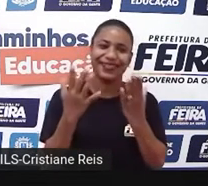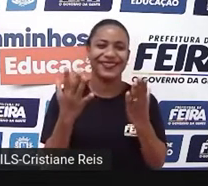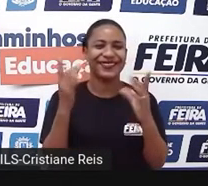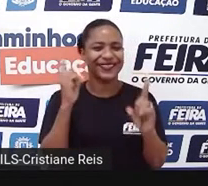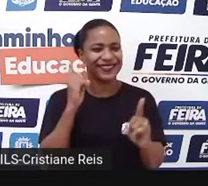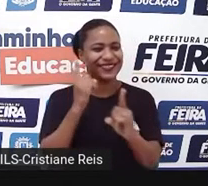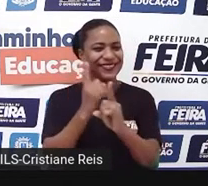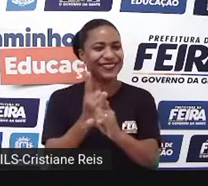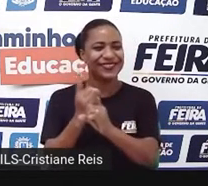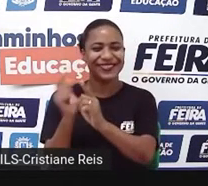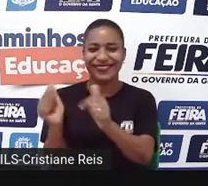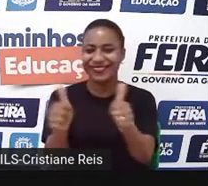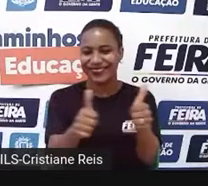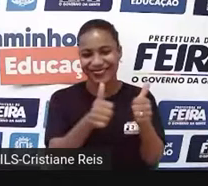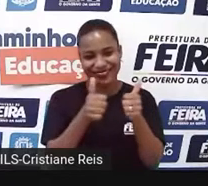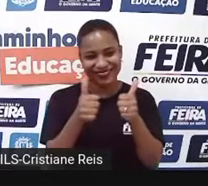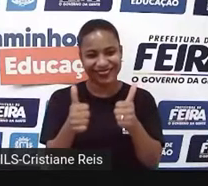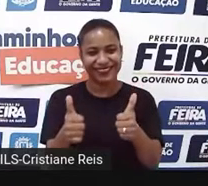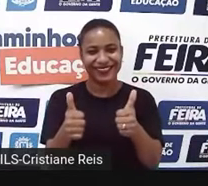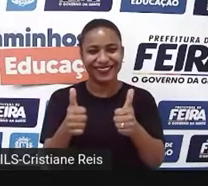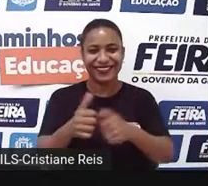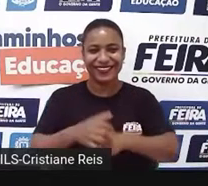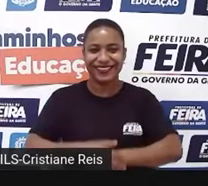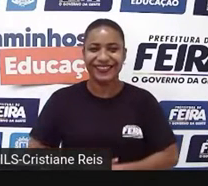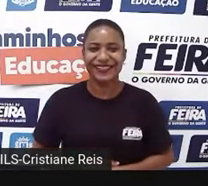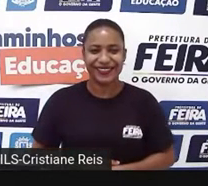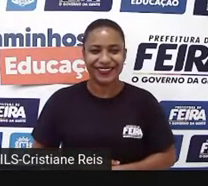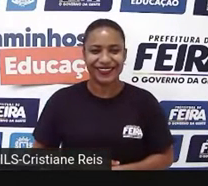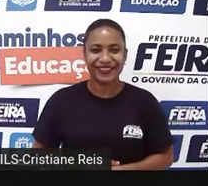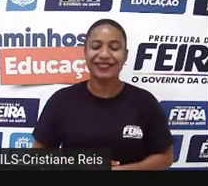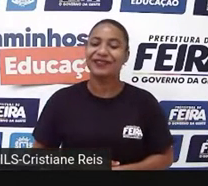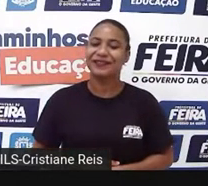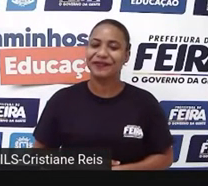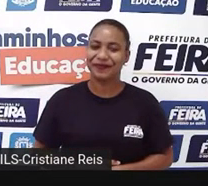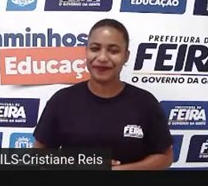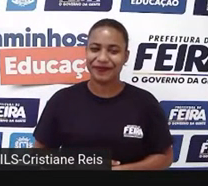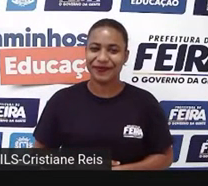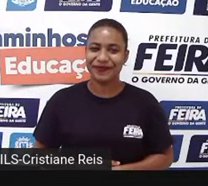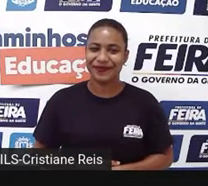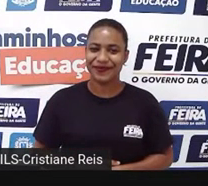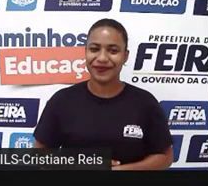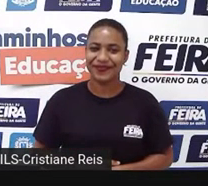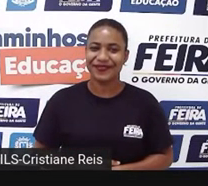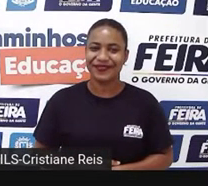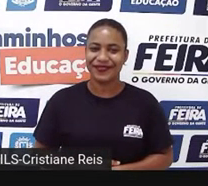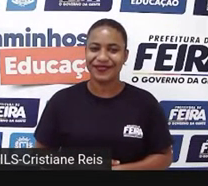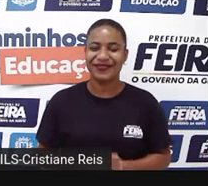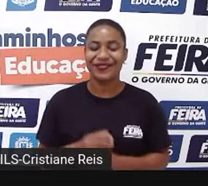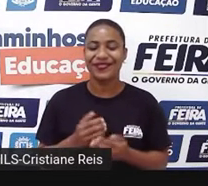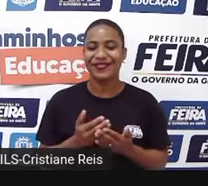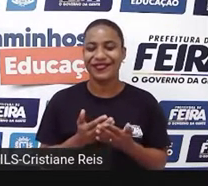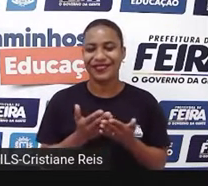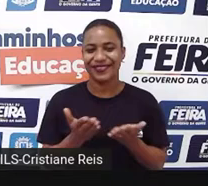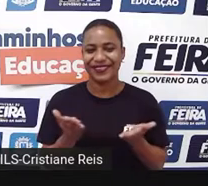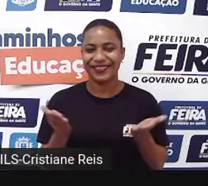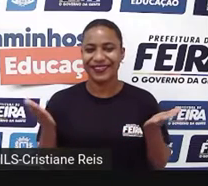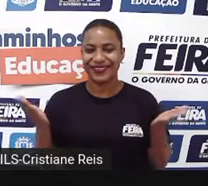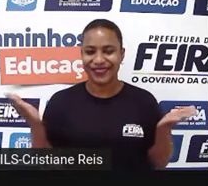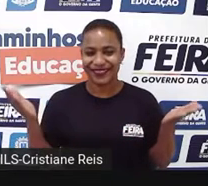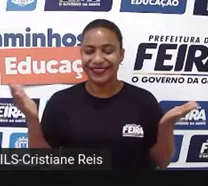espero que vocês estejam muito bem. Welcome to our English class, number 24.